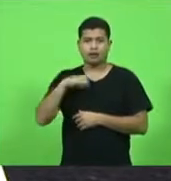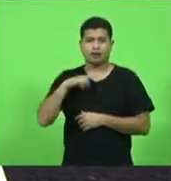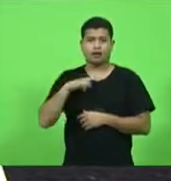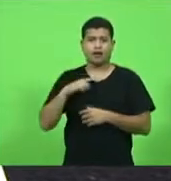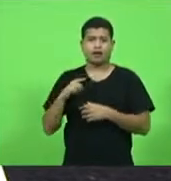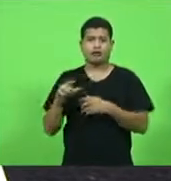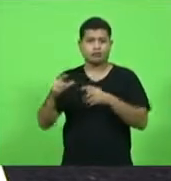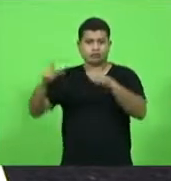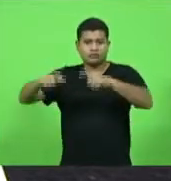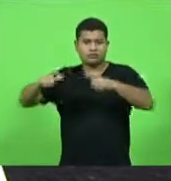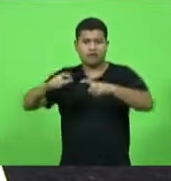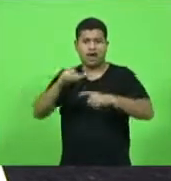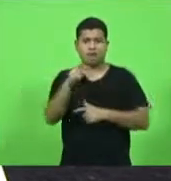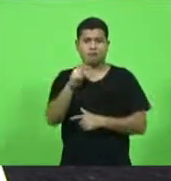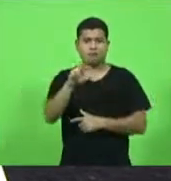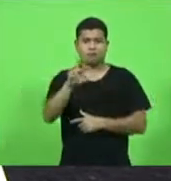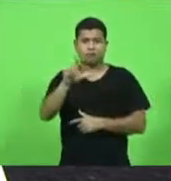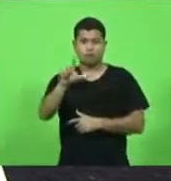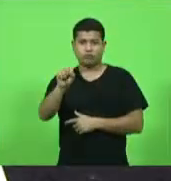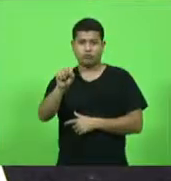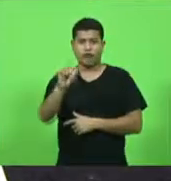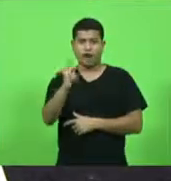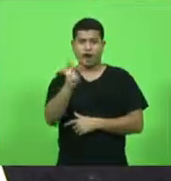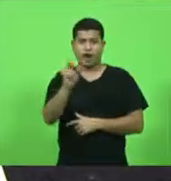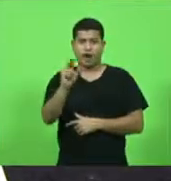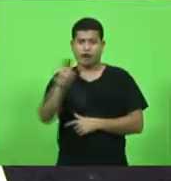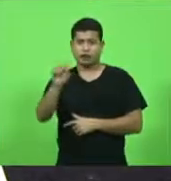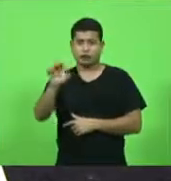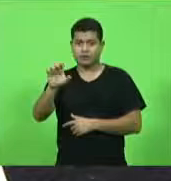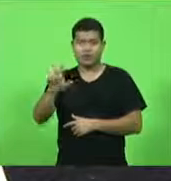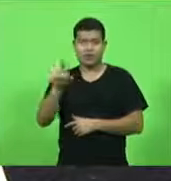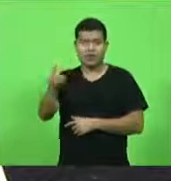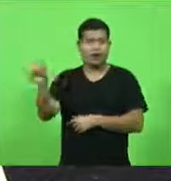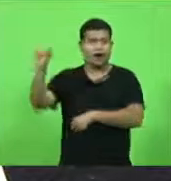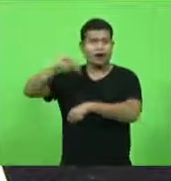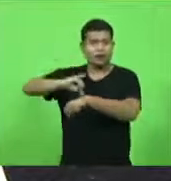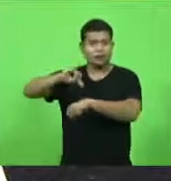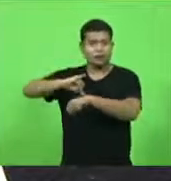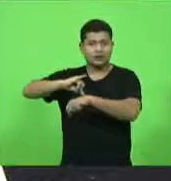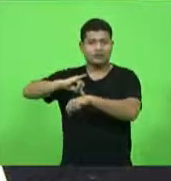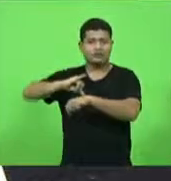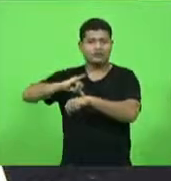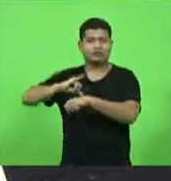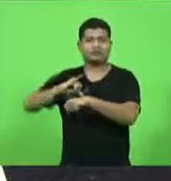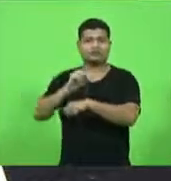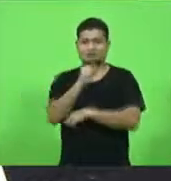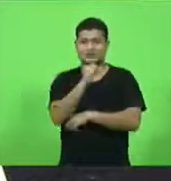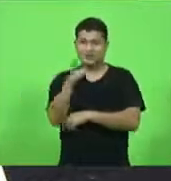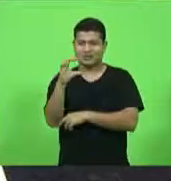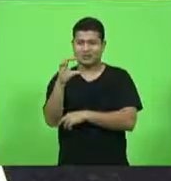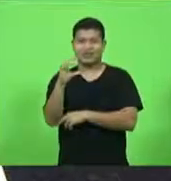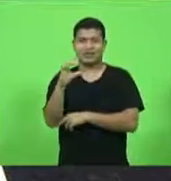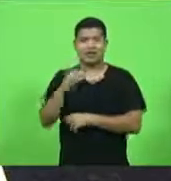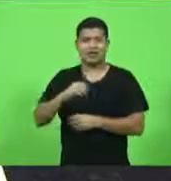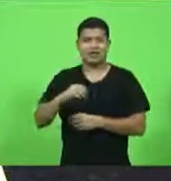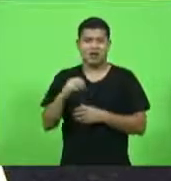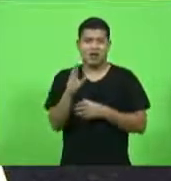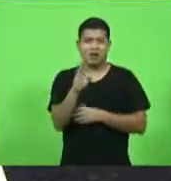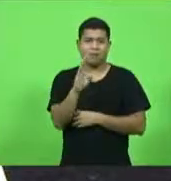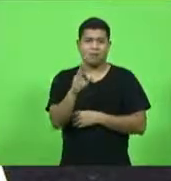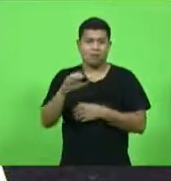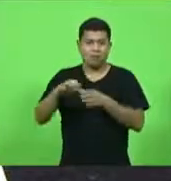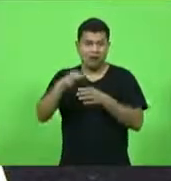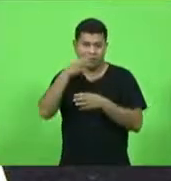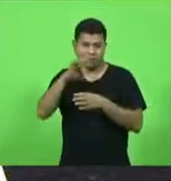casa aprovou por unanimidade a titularidade capital catarinense das bolachas artesanais. Mas para chegar até lá precisa do